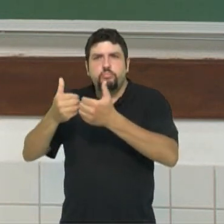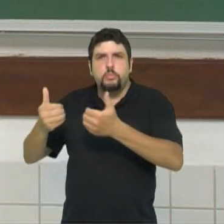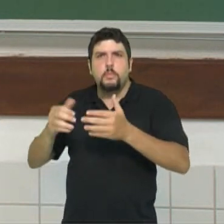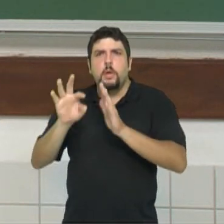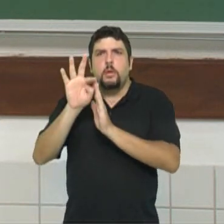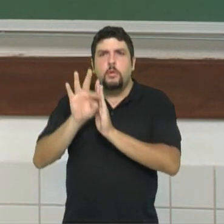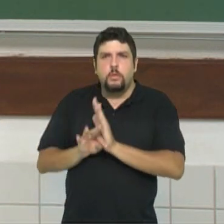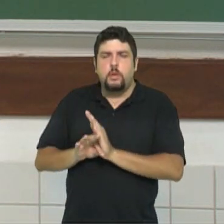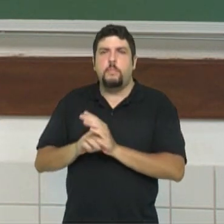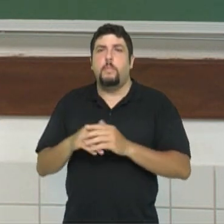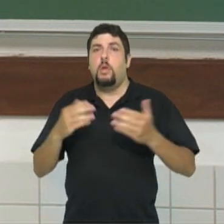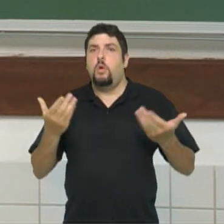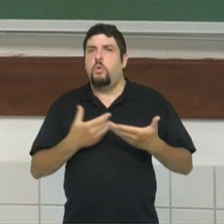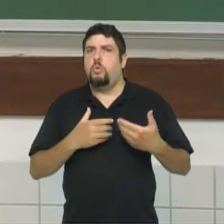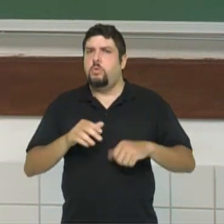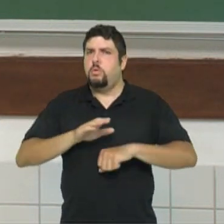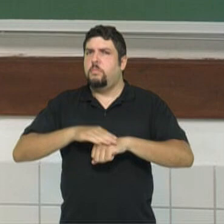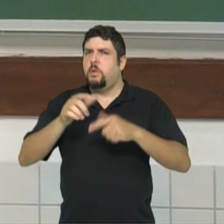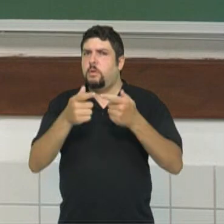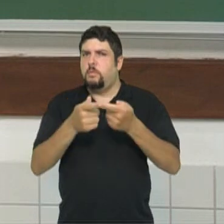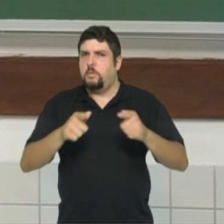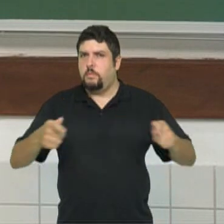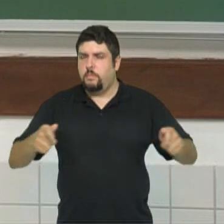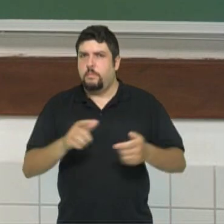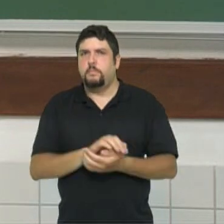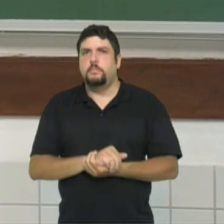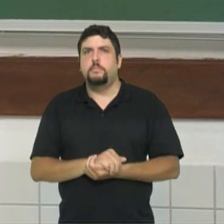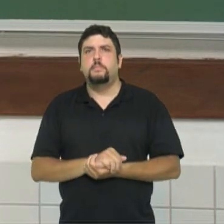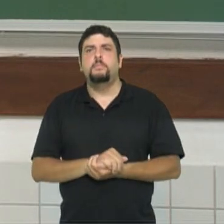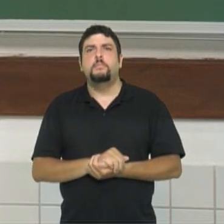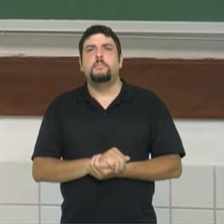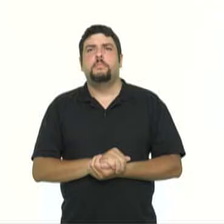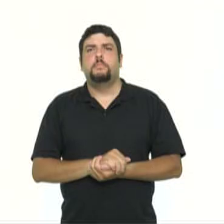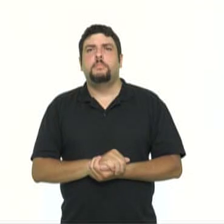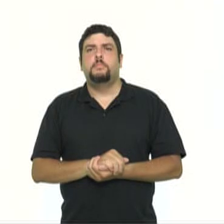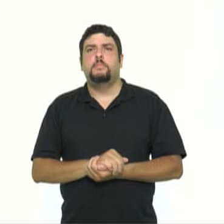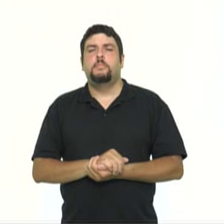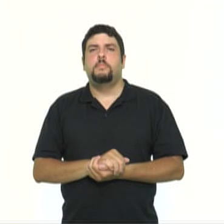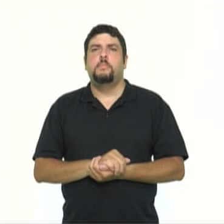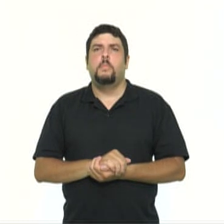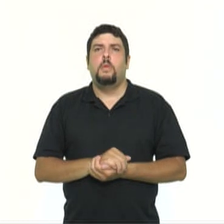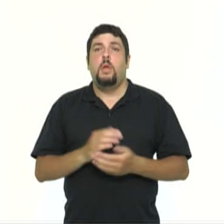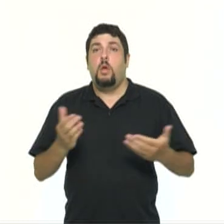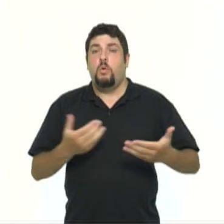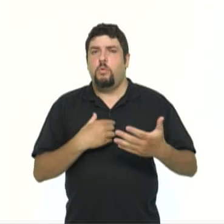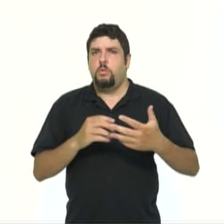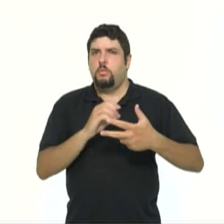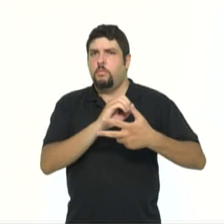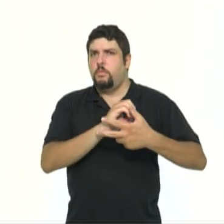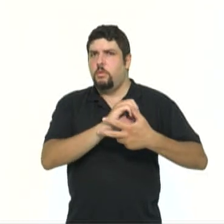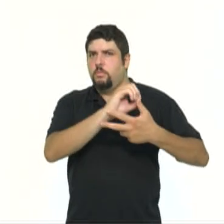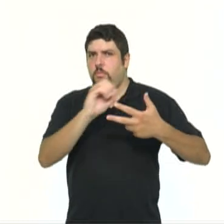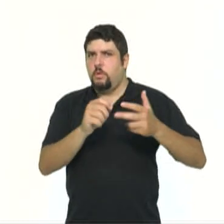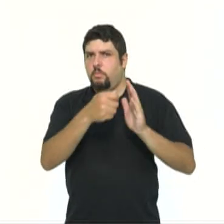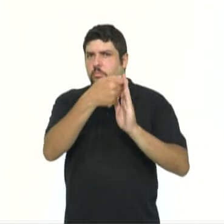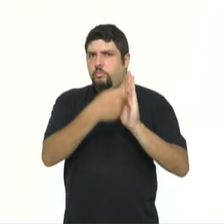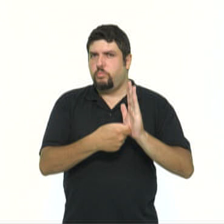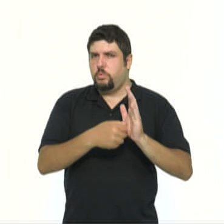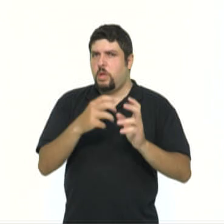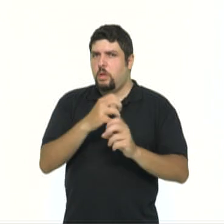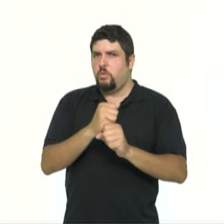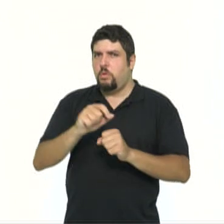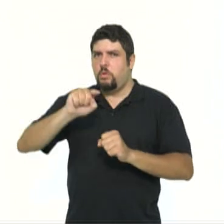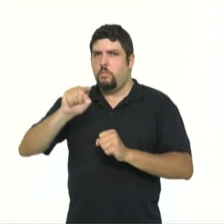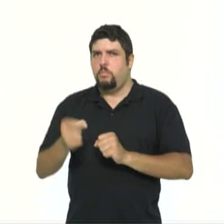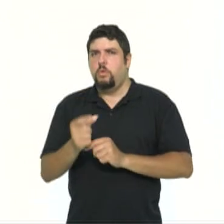Hoje nós vamos trabalhar a parte mais gramatical da redação. Então olha lá, nós vimos uma redação nota 1000 de 2017